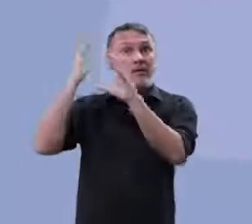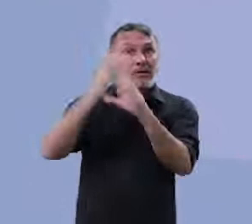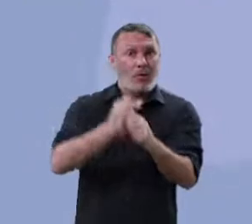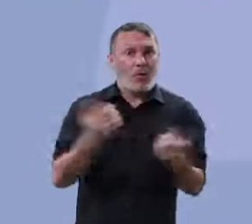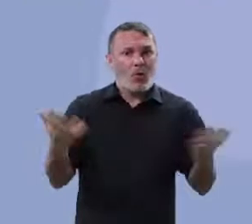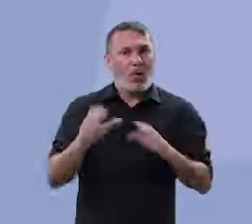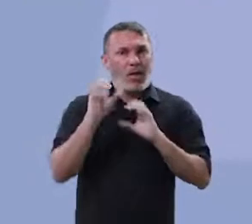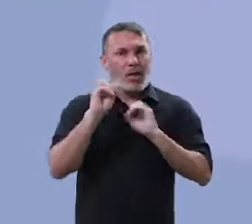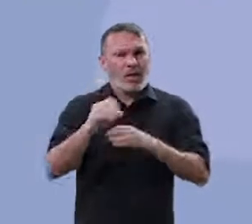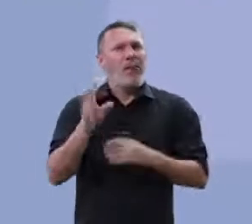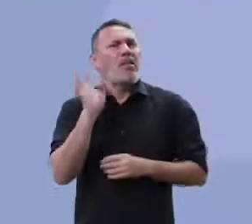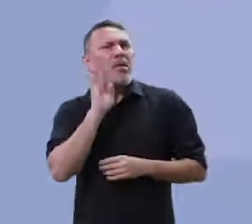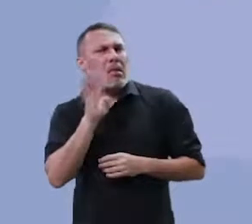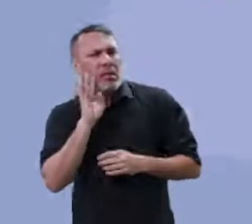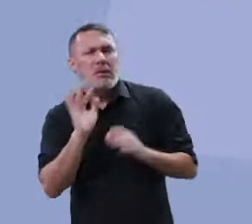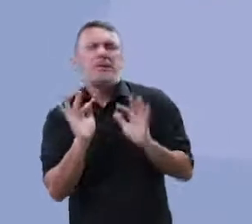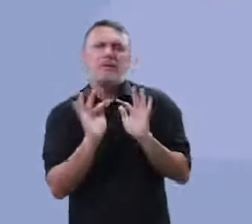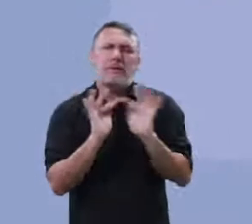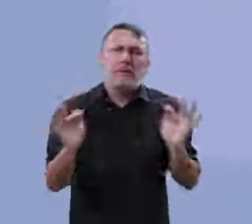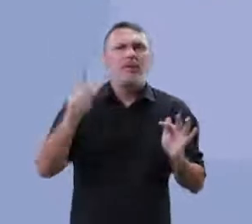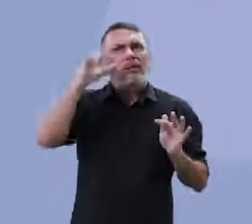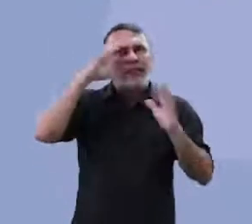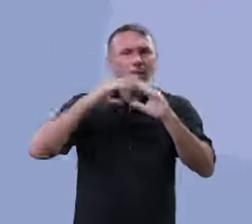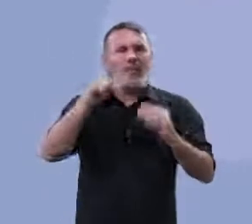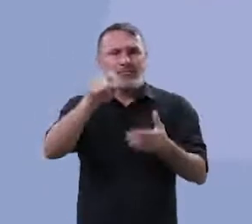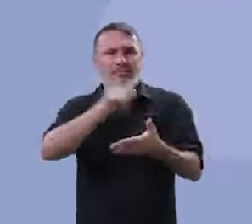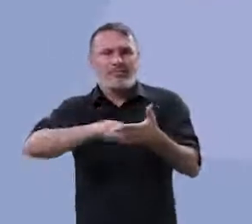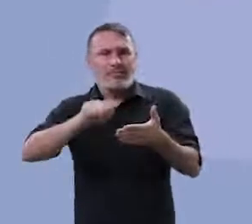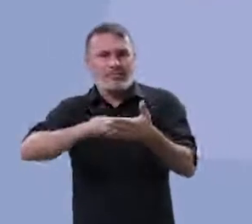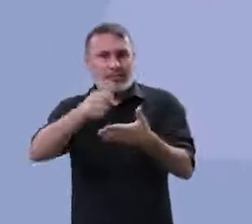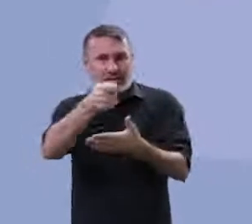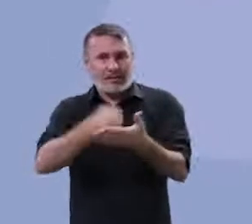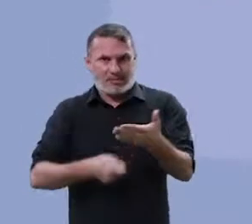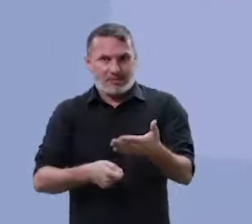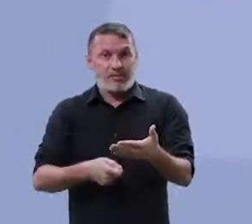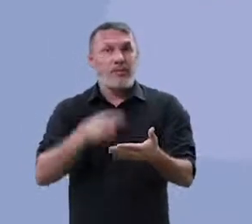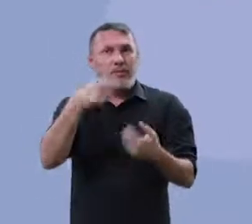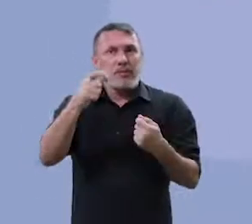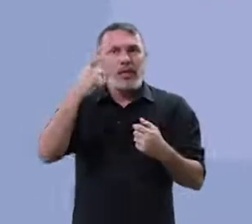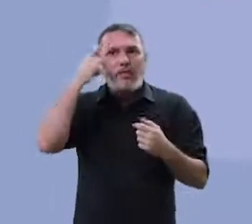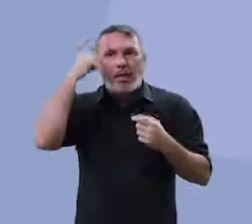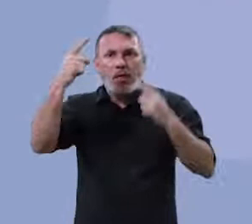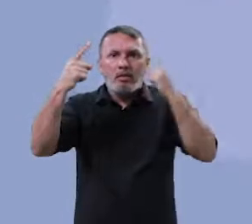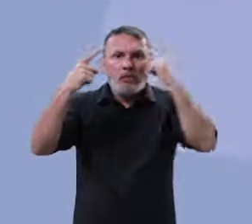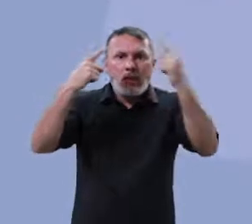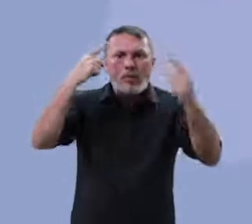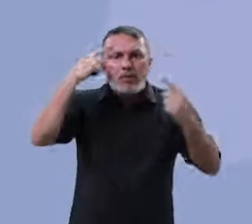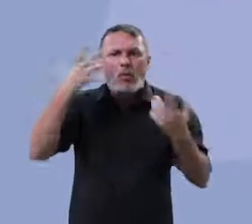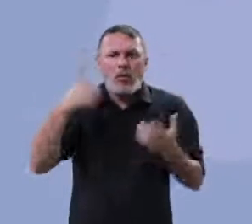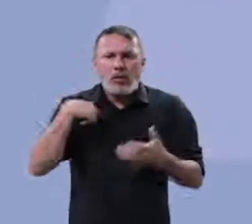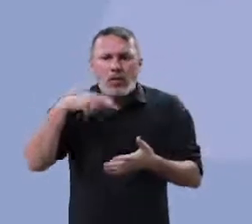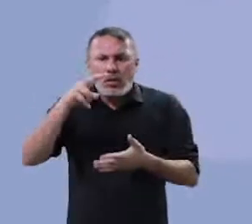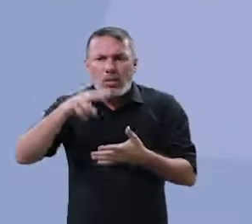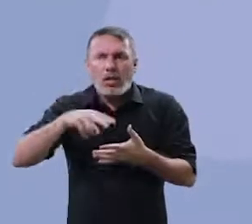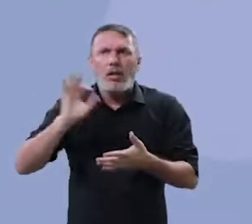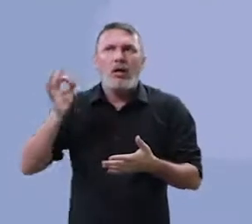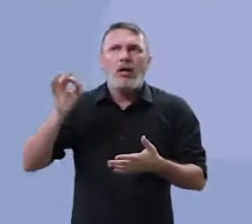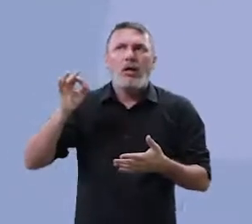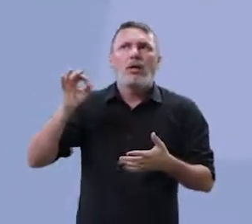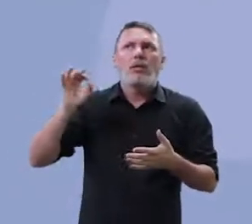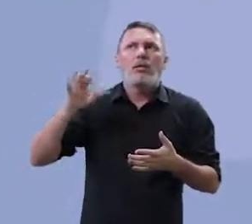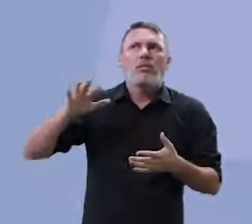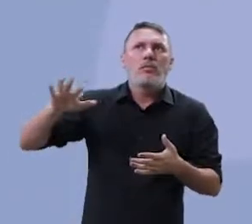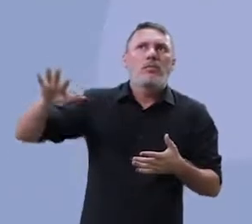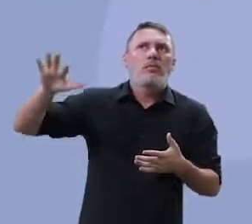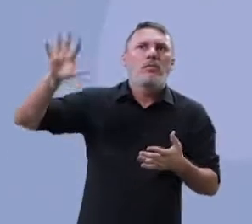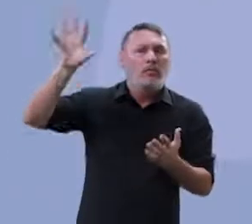aula de hoje, a aula bacana, simples, tranquila, para você escrever o seu texto. Você precisa pegar as ideias ali, as melhores